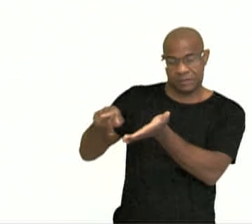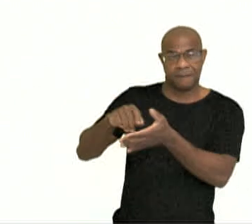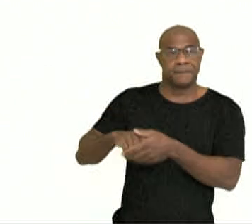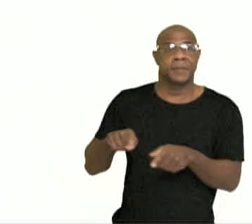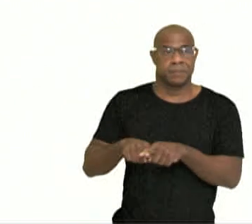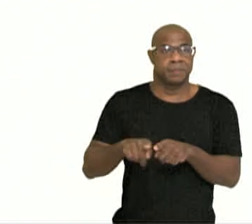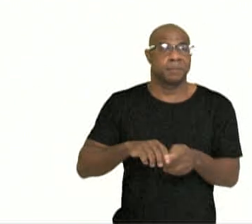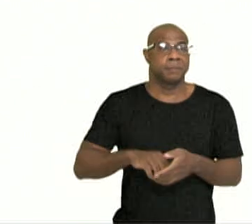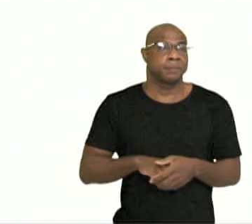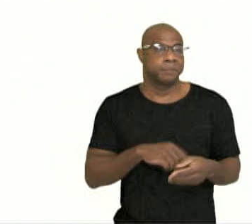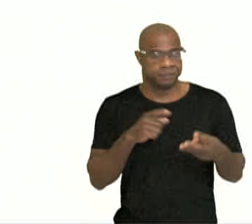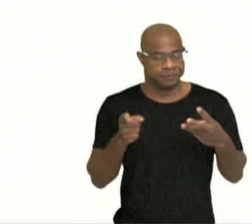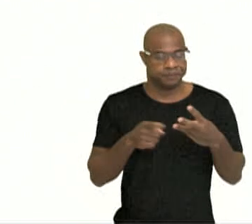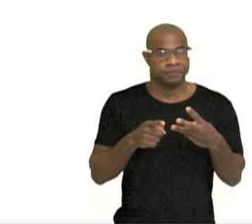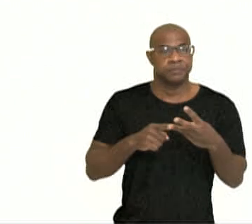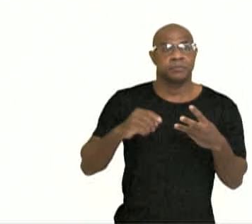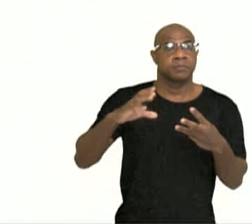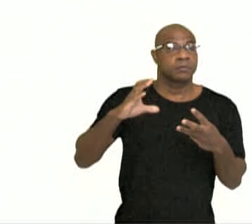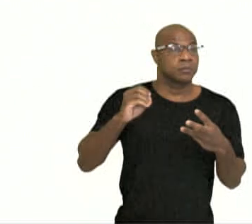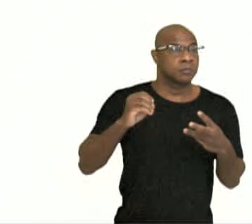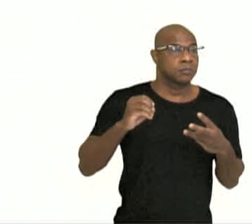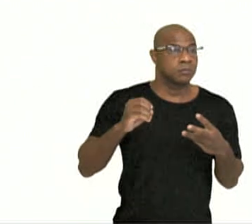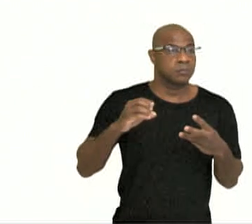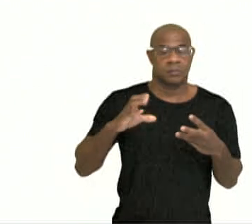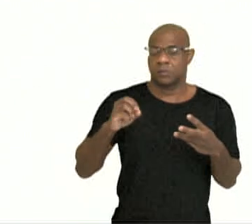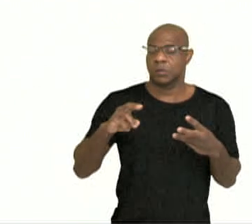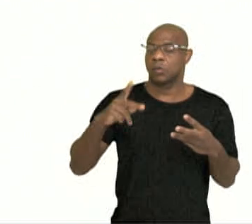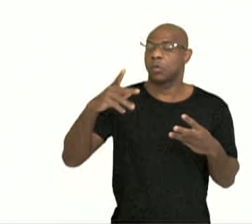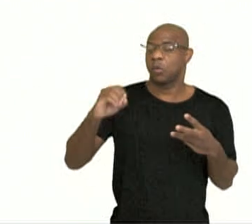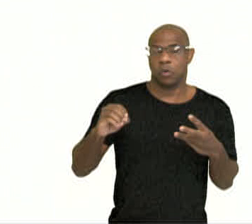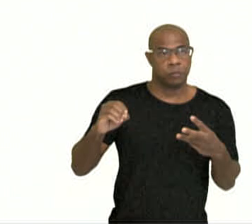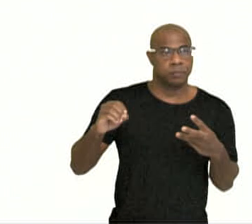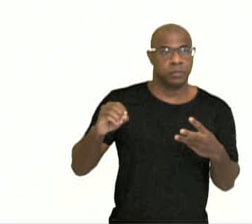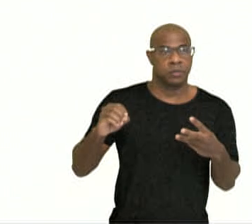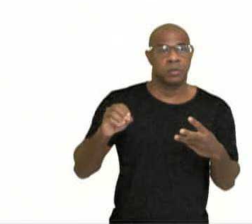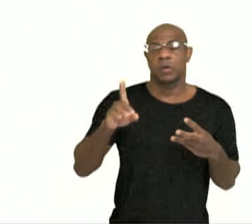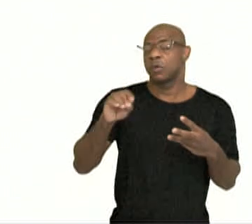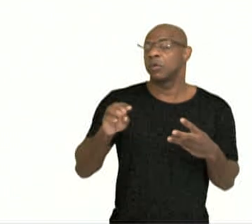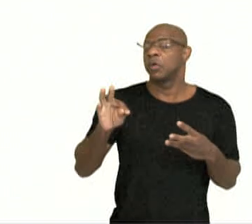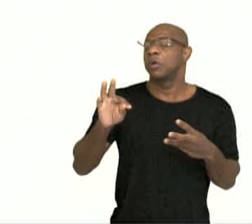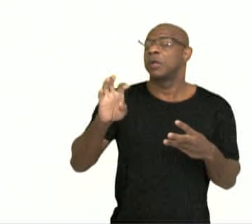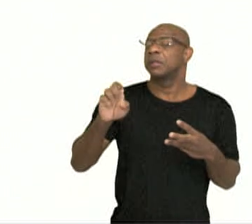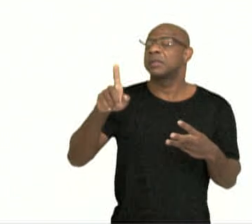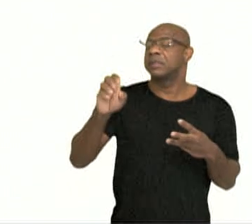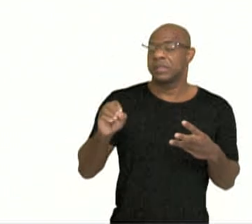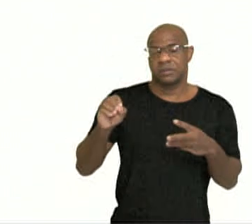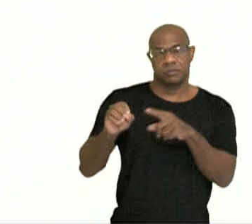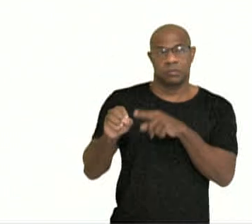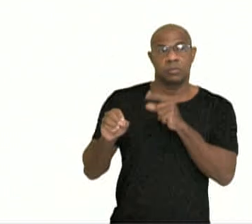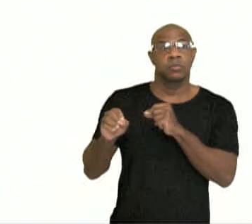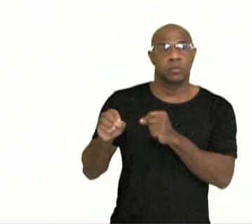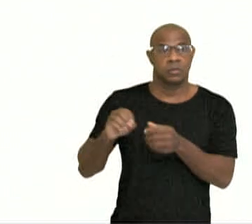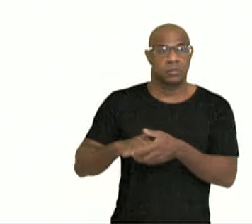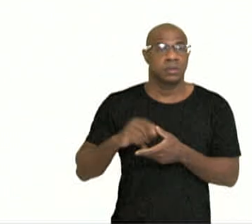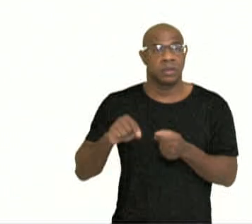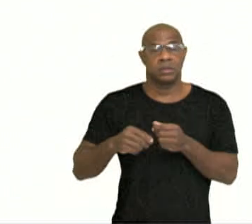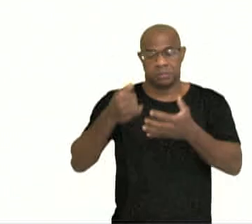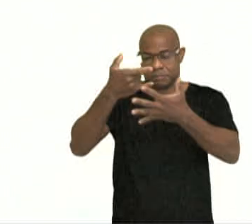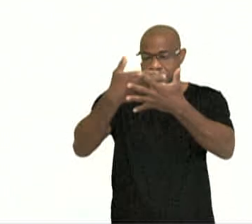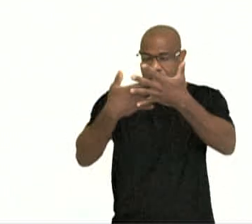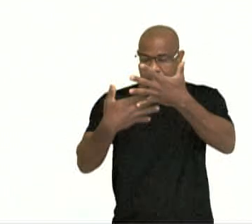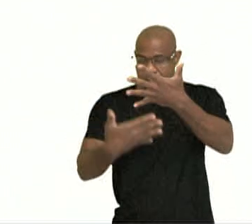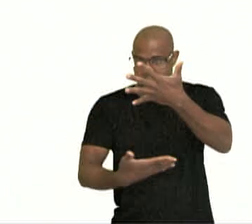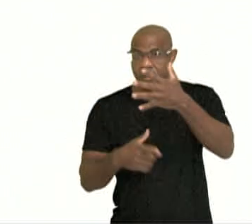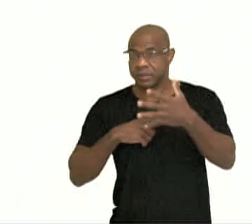interlocutor através do vocativo. É ele que abre o texto, a carta propriamente dita, o corpo do texto, que conta com